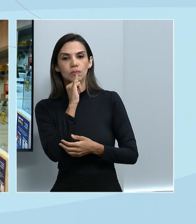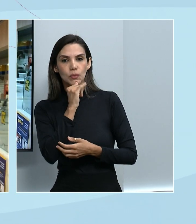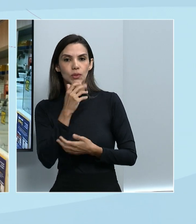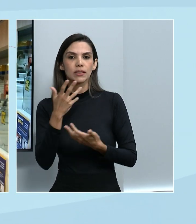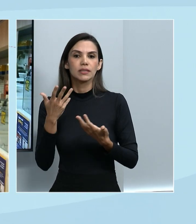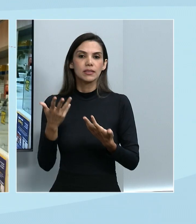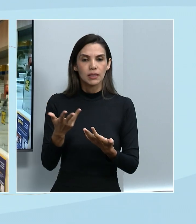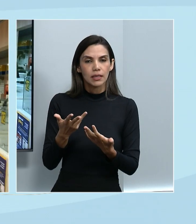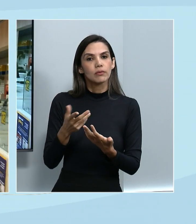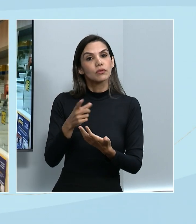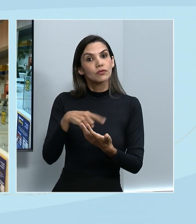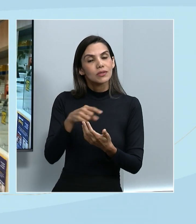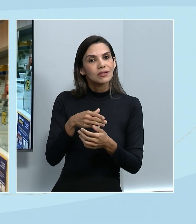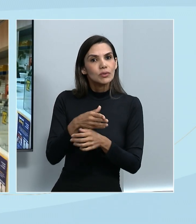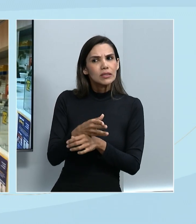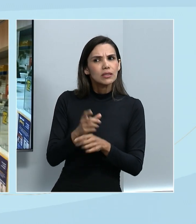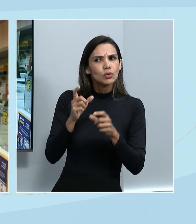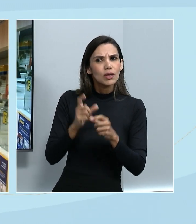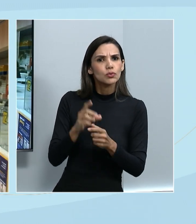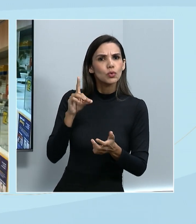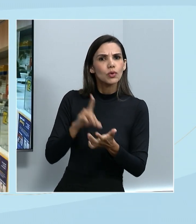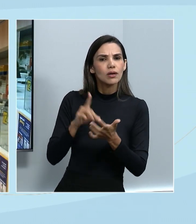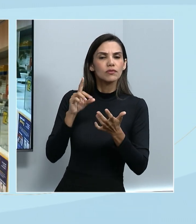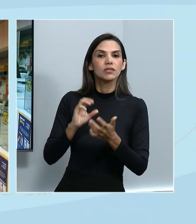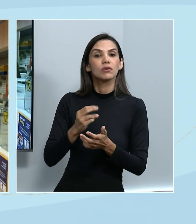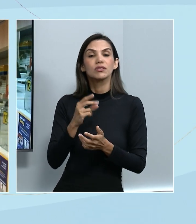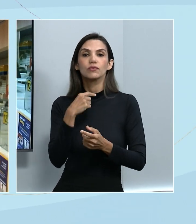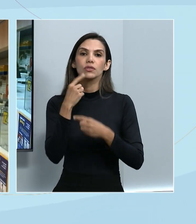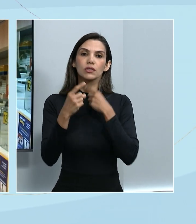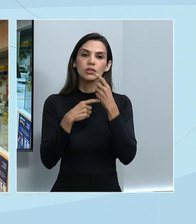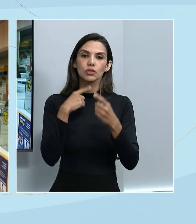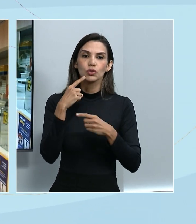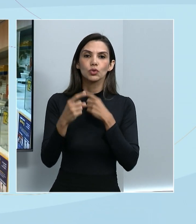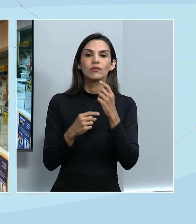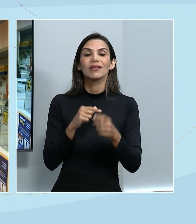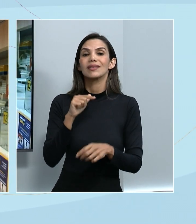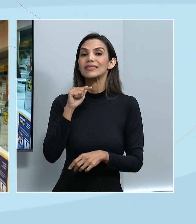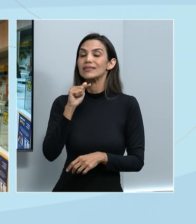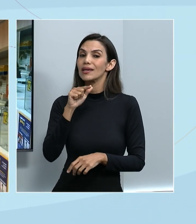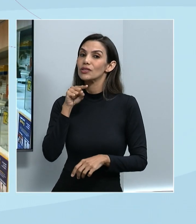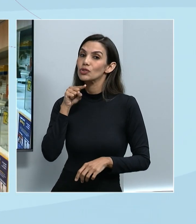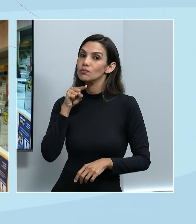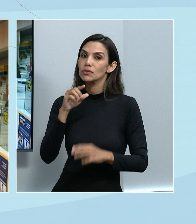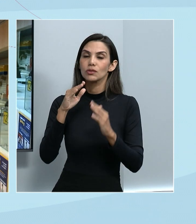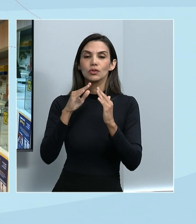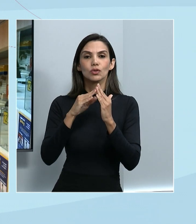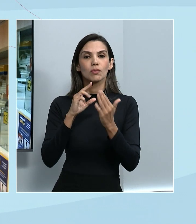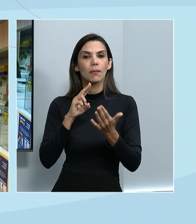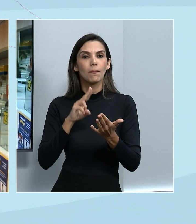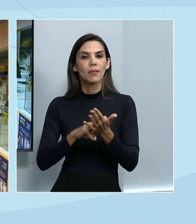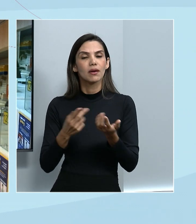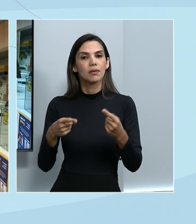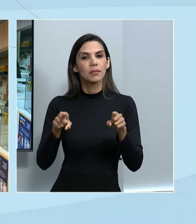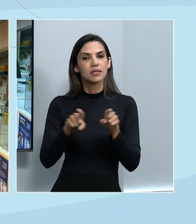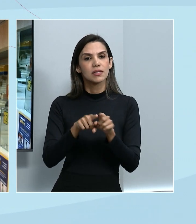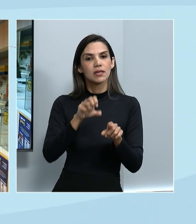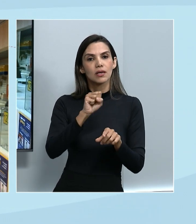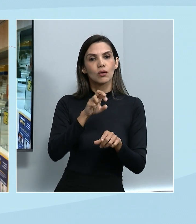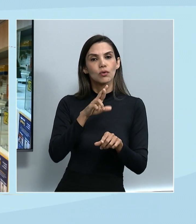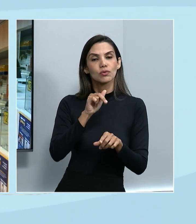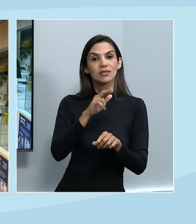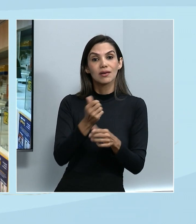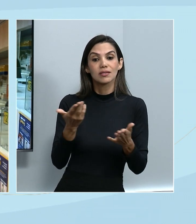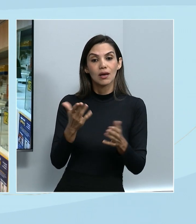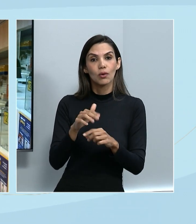fontes oficiais, e em caso de dúvida ou alguma dificuldade, tem mais de 7 mil agências dos Correios que estão em parceria com a Serasa durante esse feirão